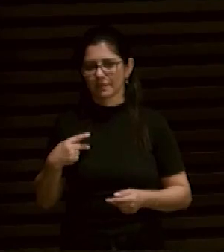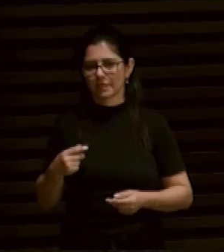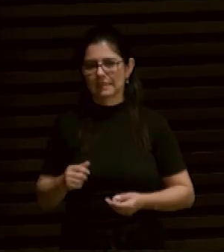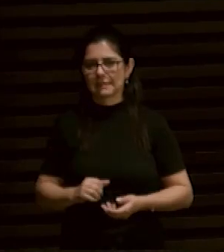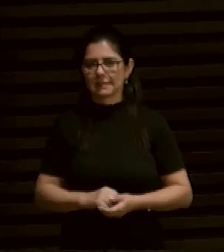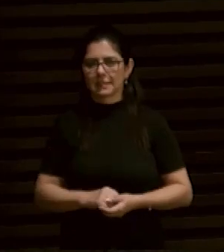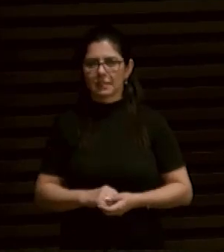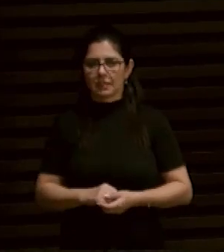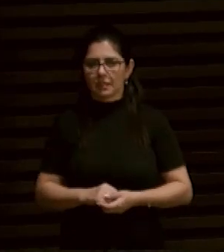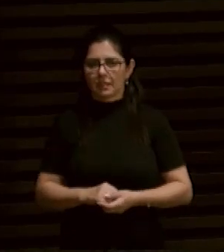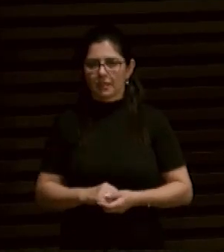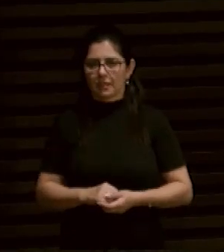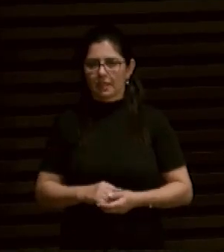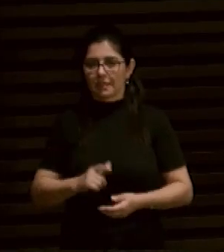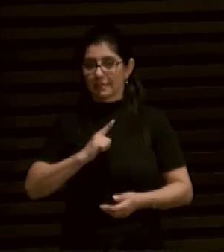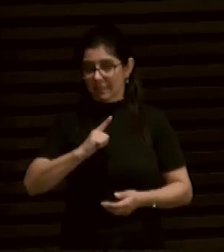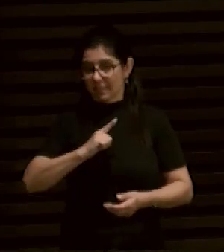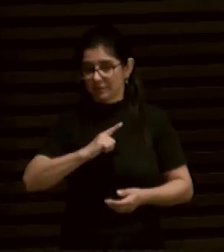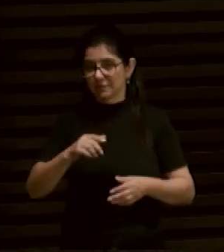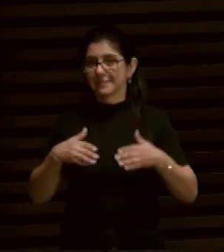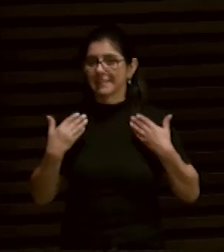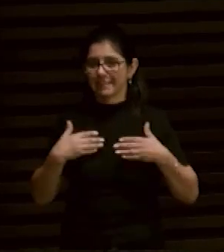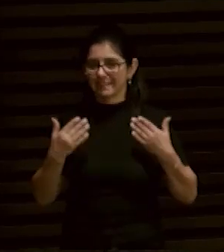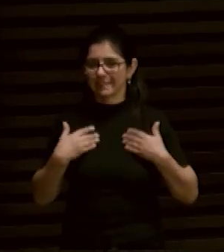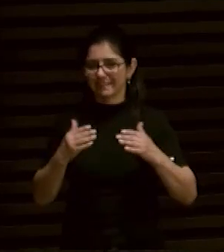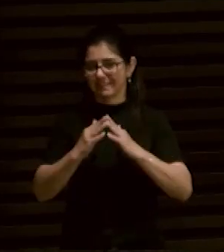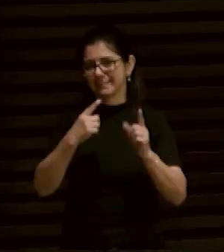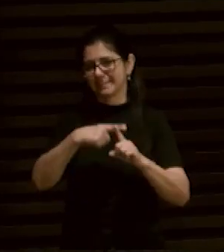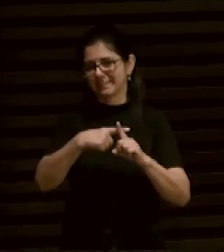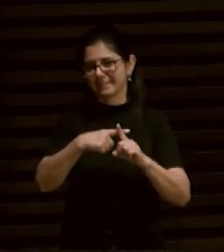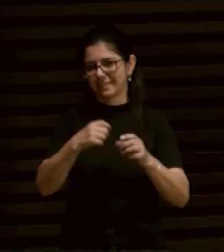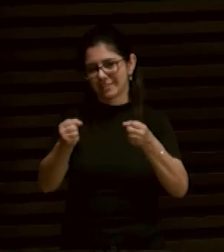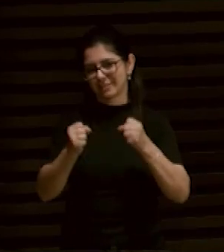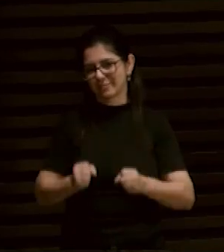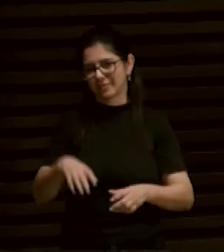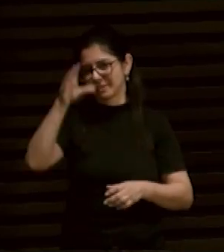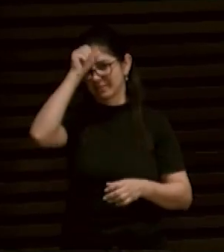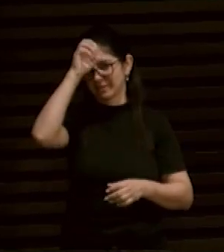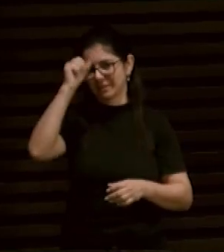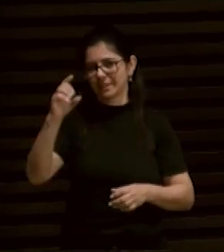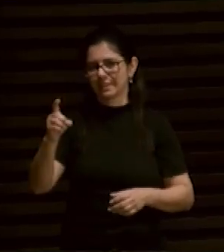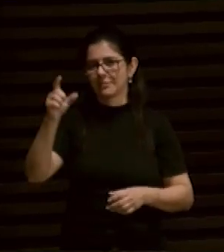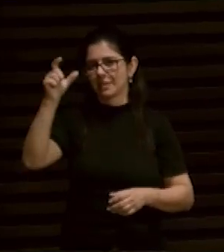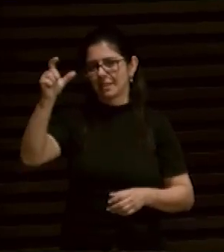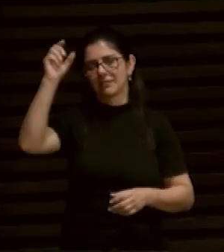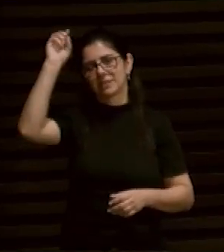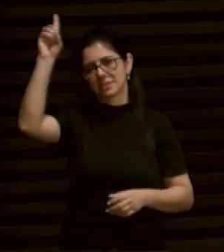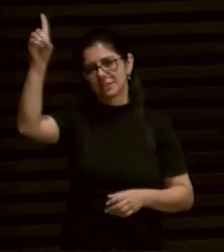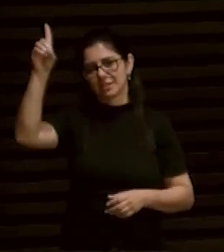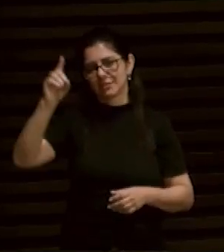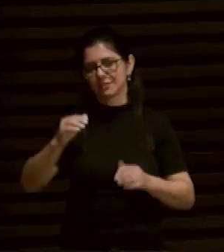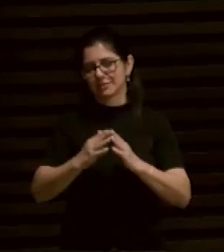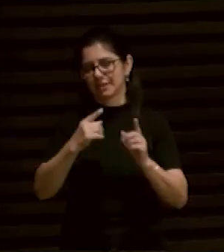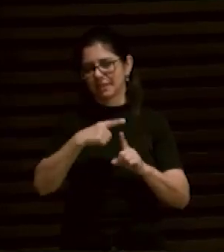o privilégio de ter uma igreja com quem podemos caminhar juntos. E irmãos, nessa igreja, porque 2 ou mais se